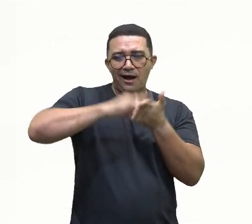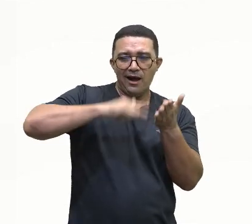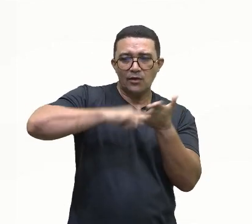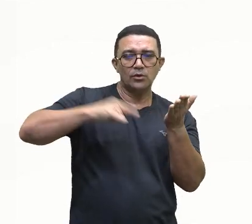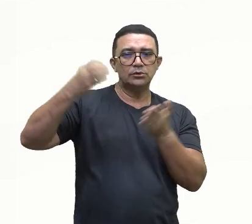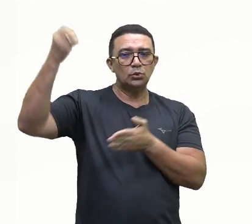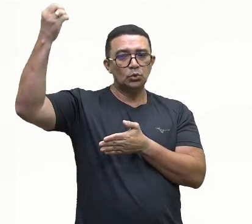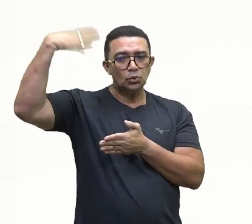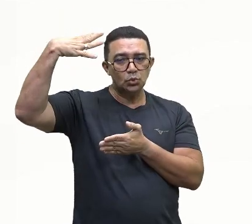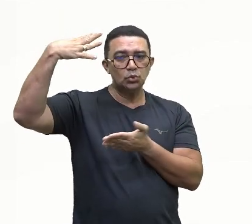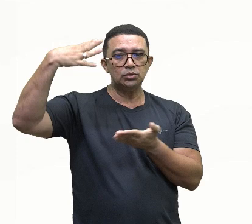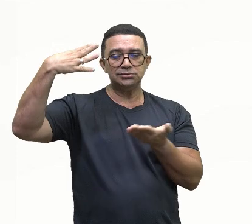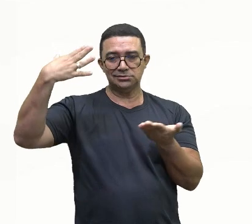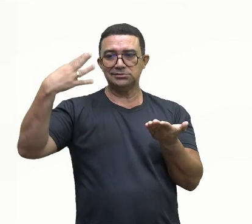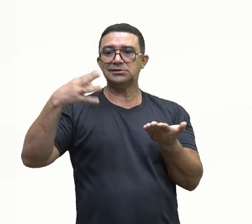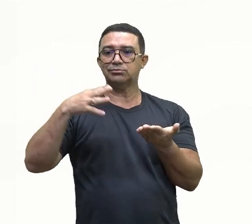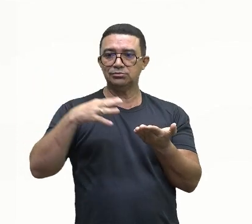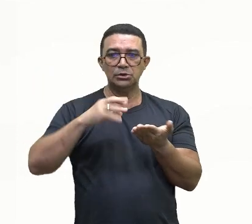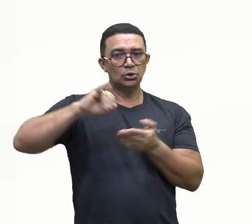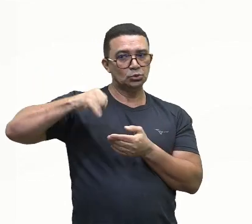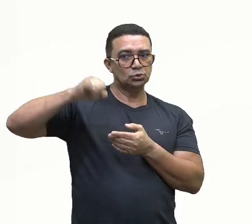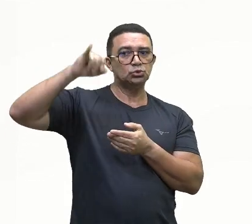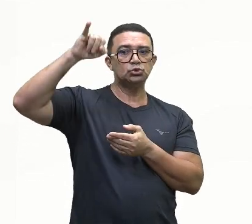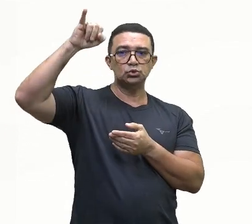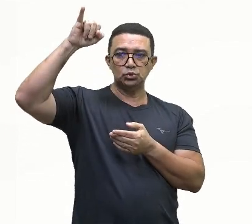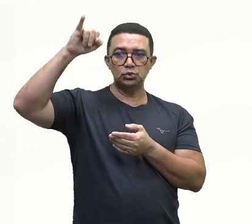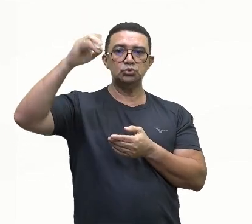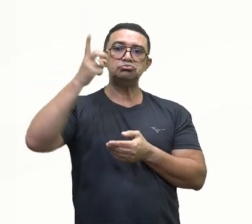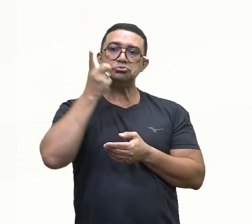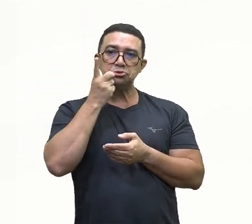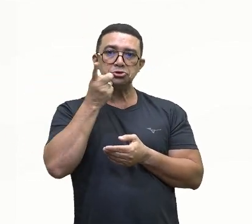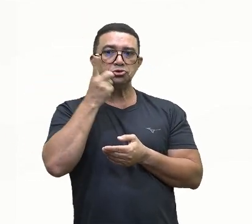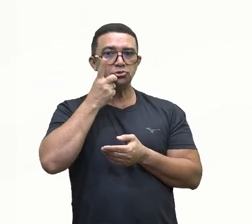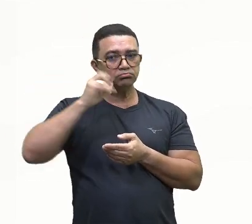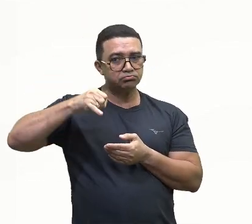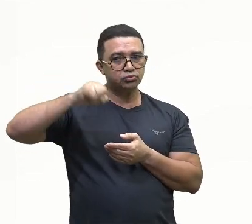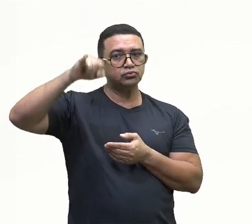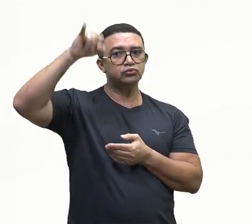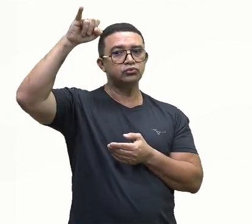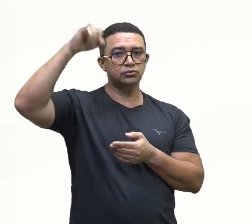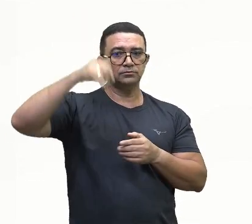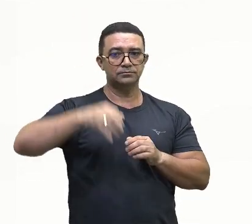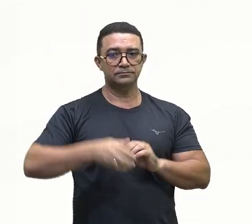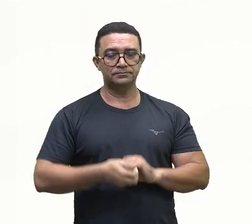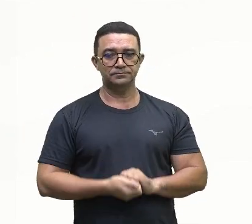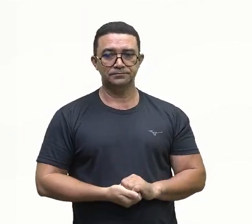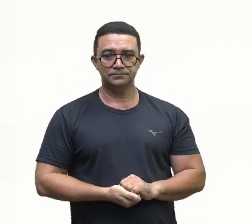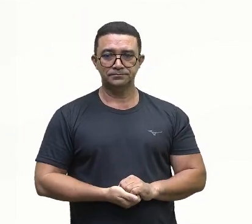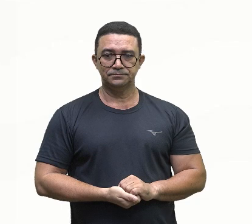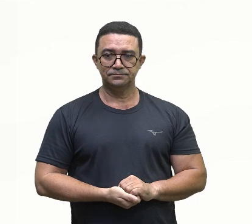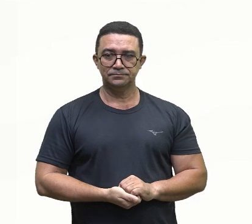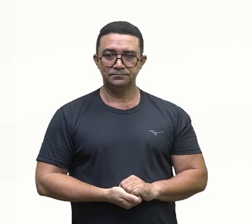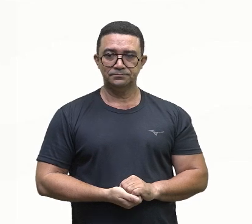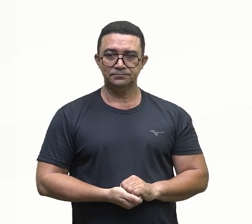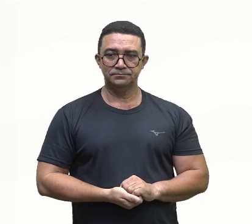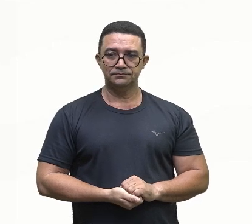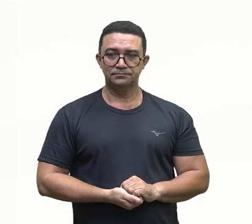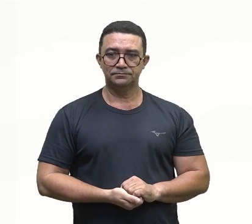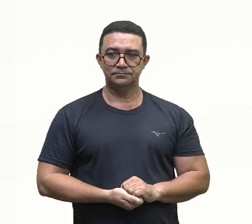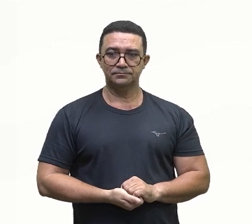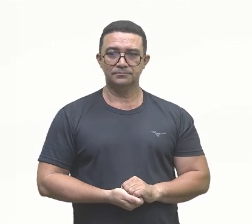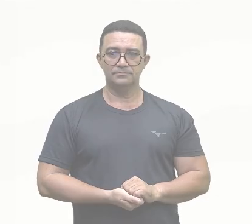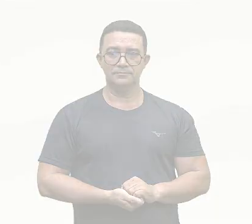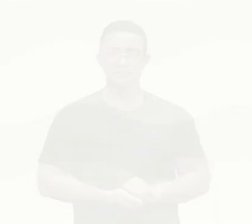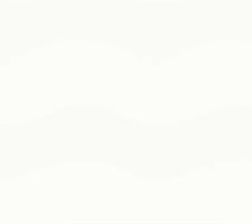por exemplo, os juros eles estão correndo ao dia, ou seja, cada dia que você atrasa aquela conta, você